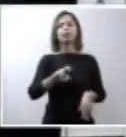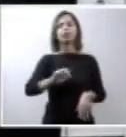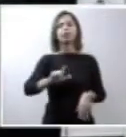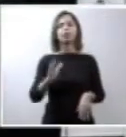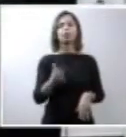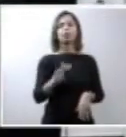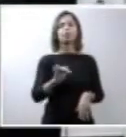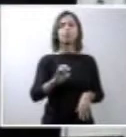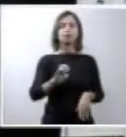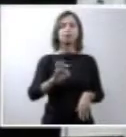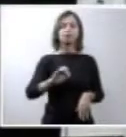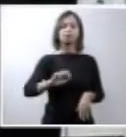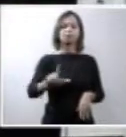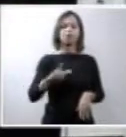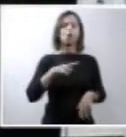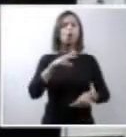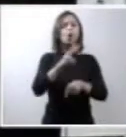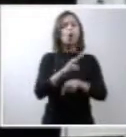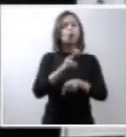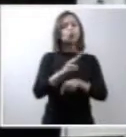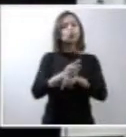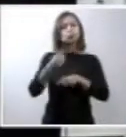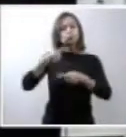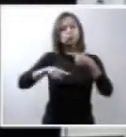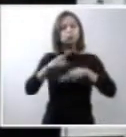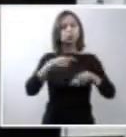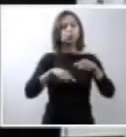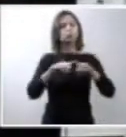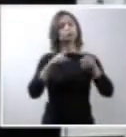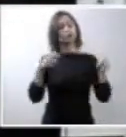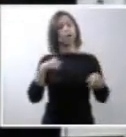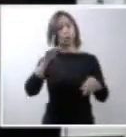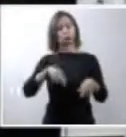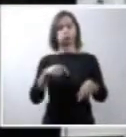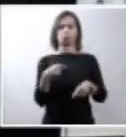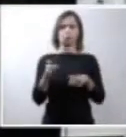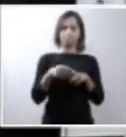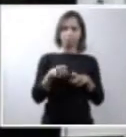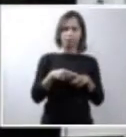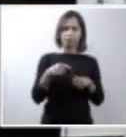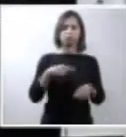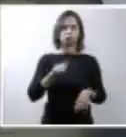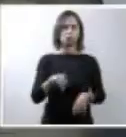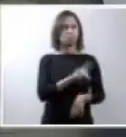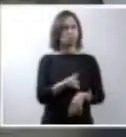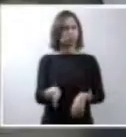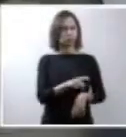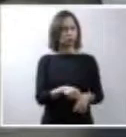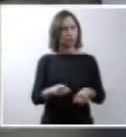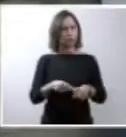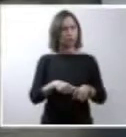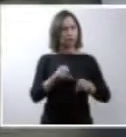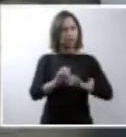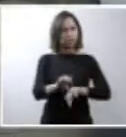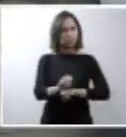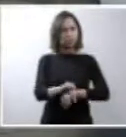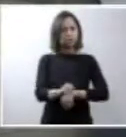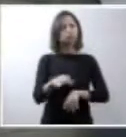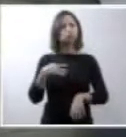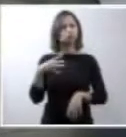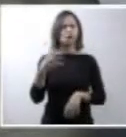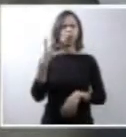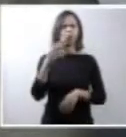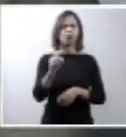controle geral por essa unidade. Aí, eu sou médica, professora de medicina, eu lembro os meus alunos há